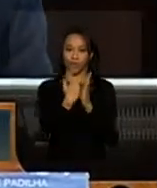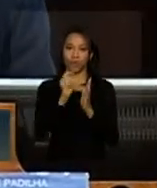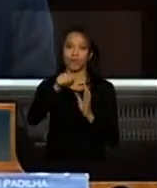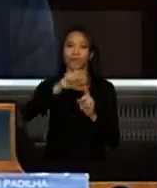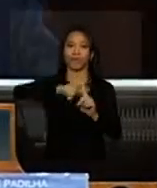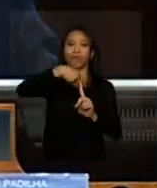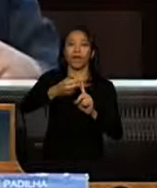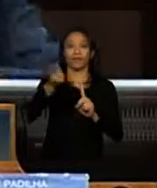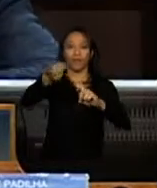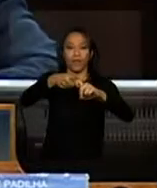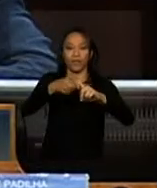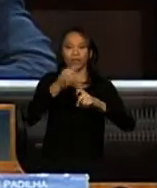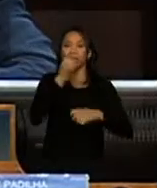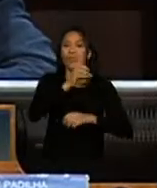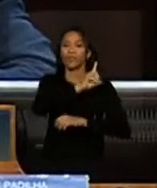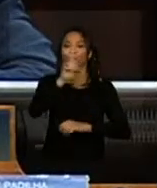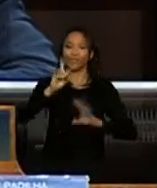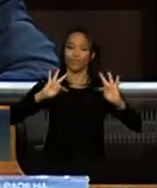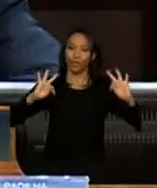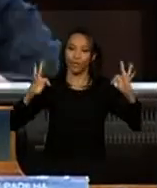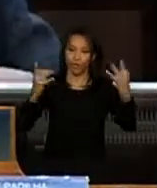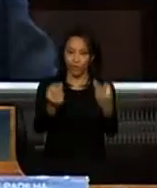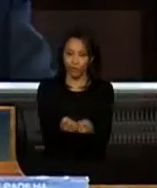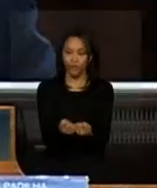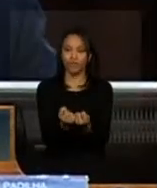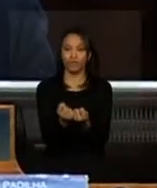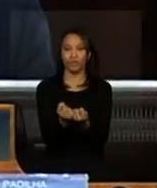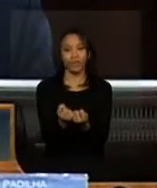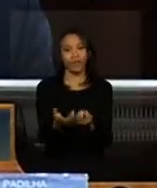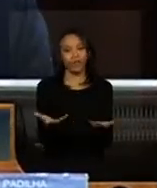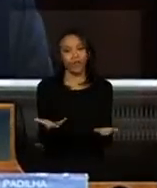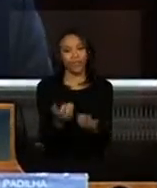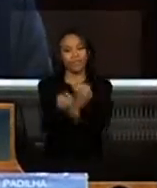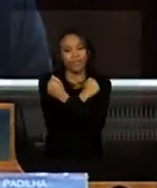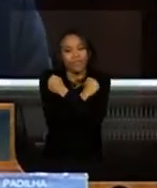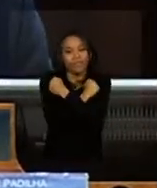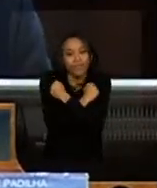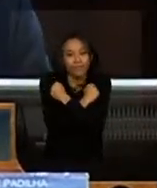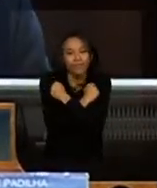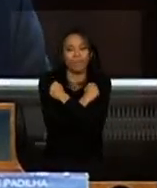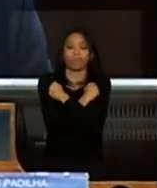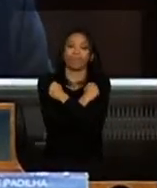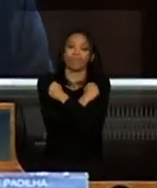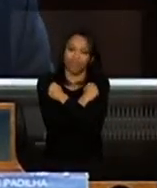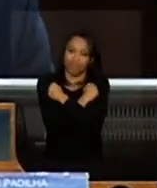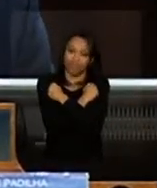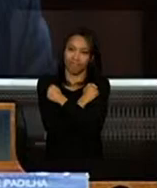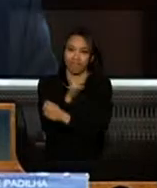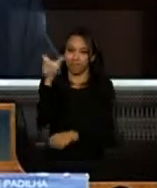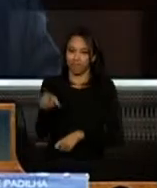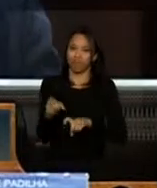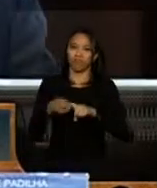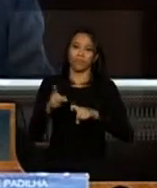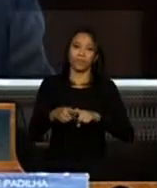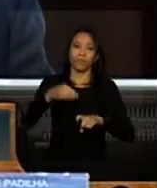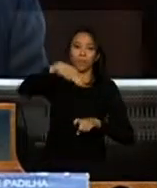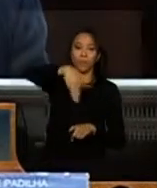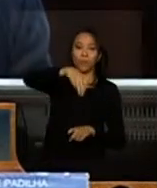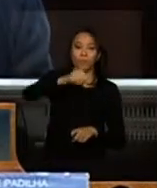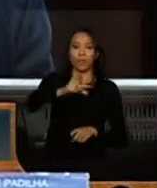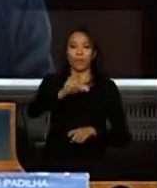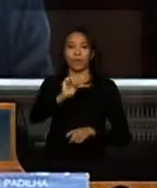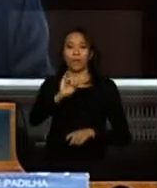Bom dia a todos, bom dia a todas. Queria dar um grande abraço ao Dr. Molina, agradecer a